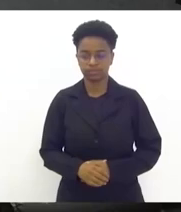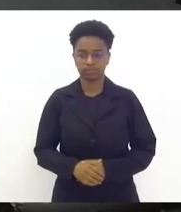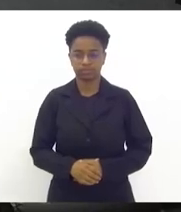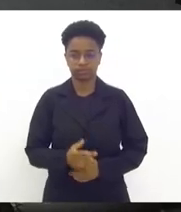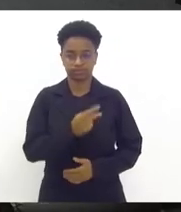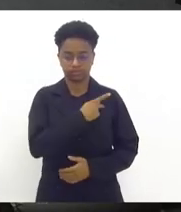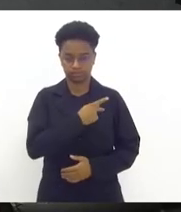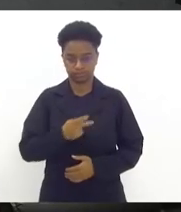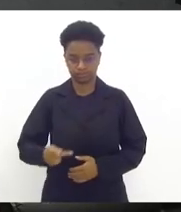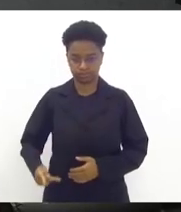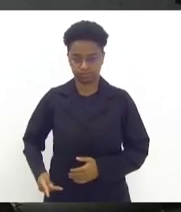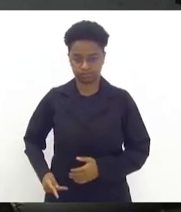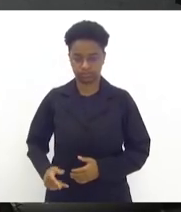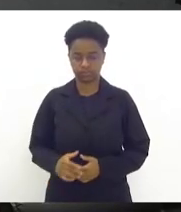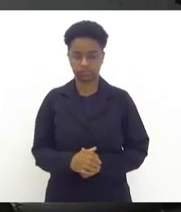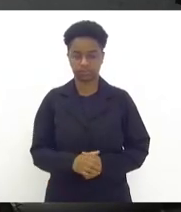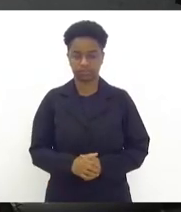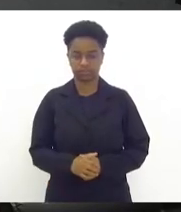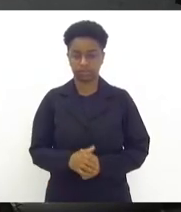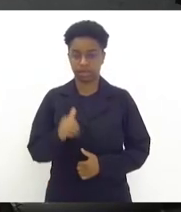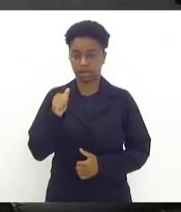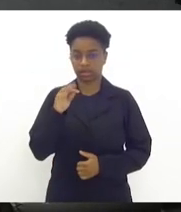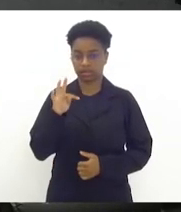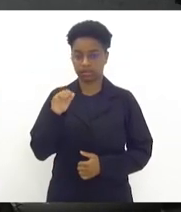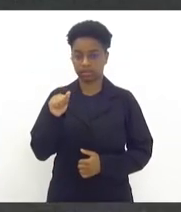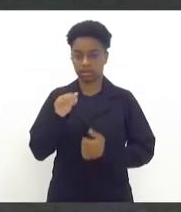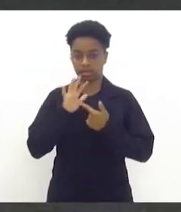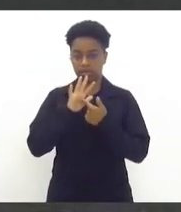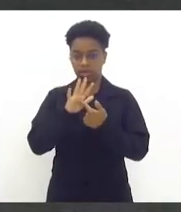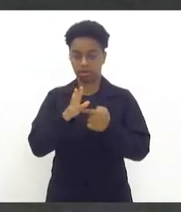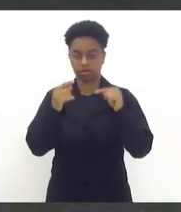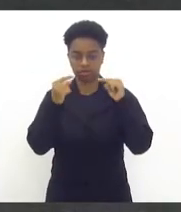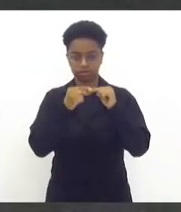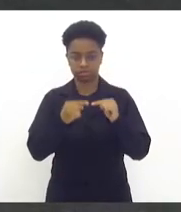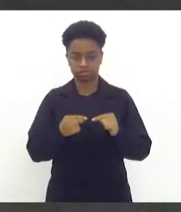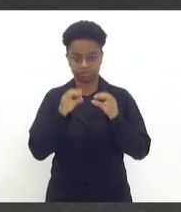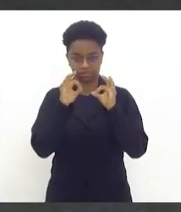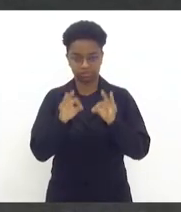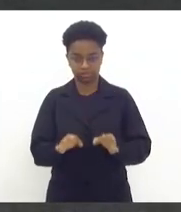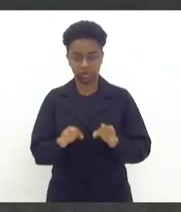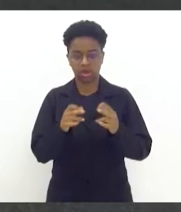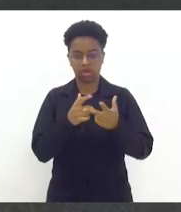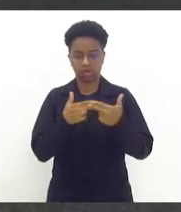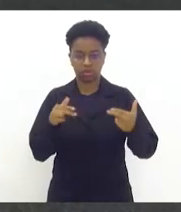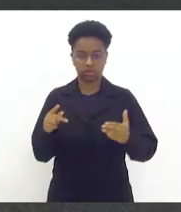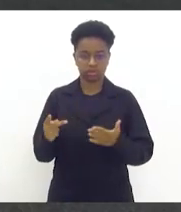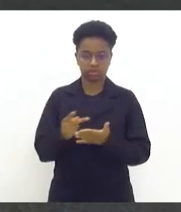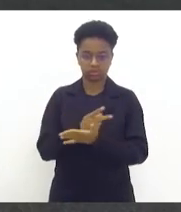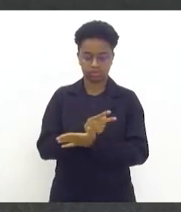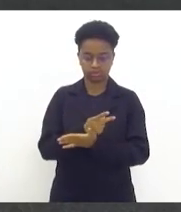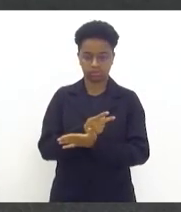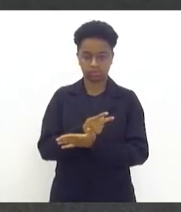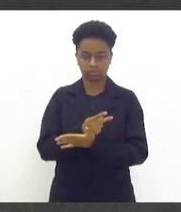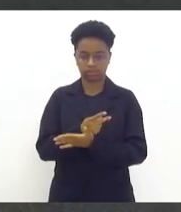Senhor presidente, a ata reflete com exatidão o ocorrido